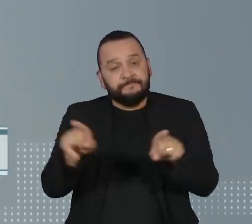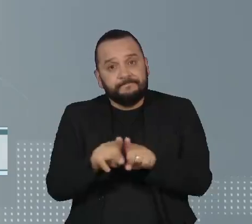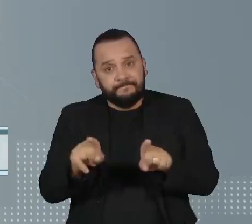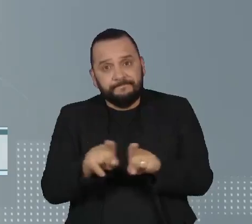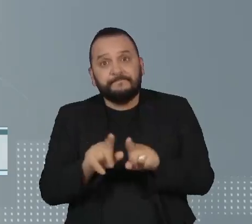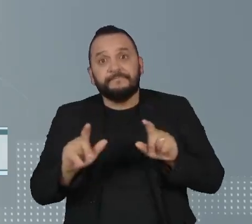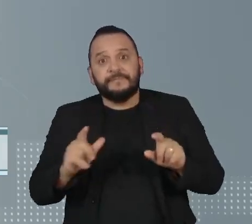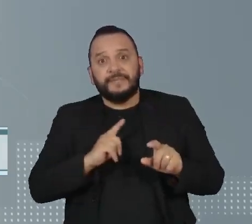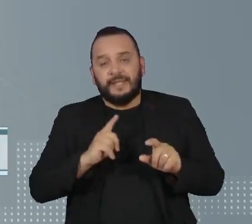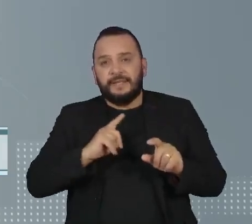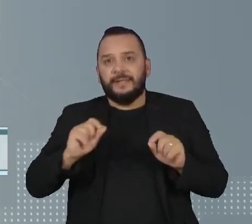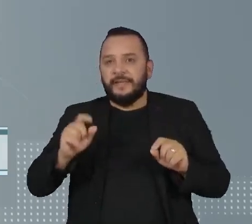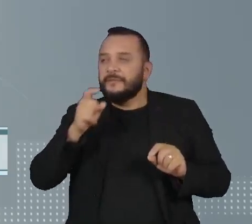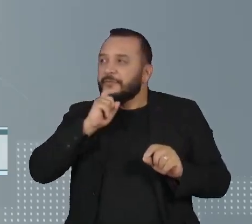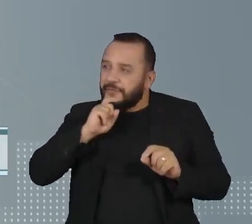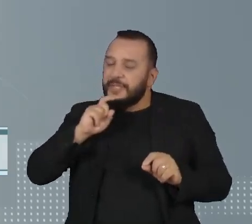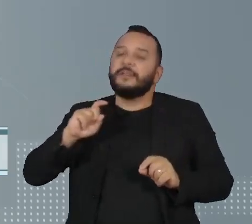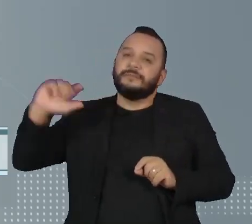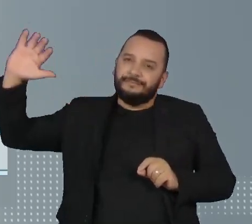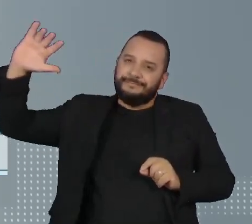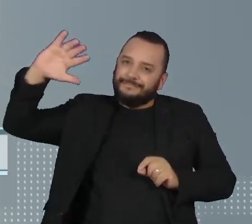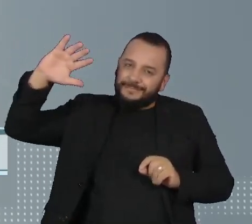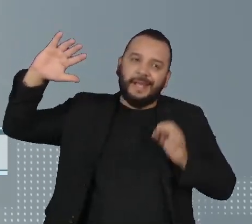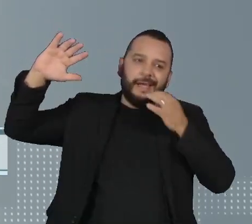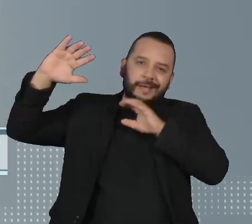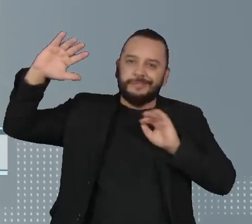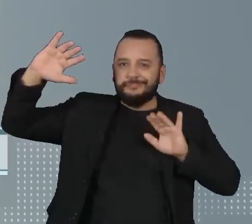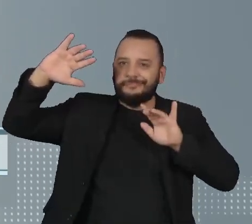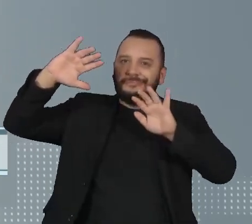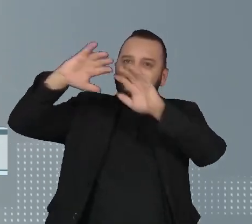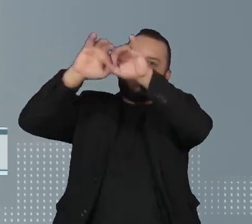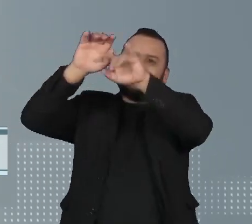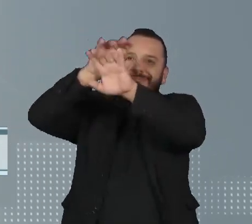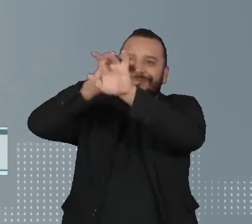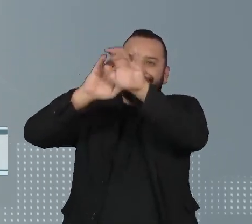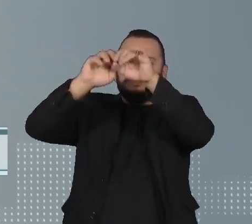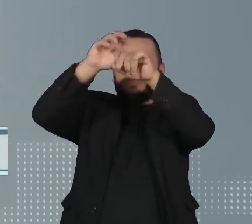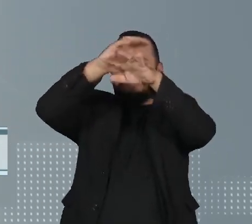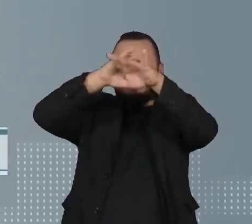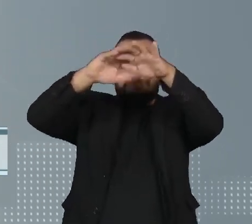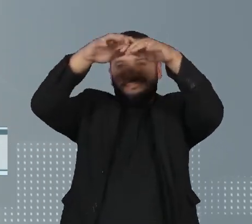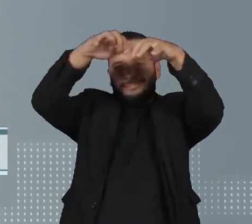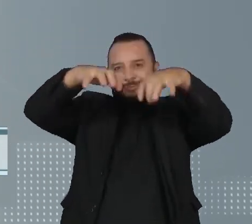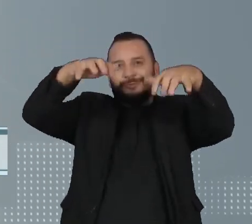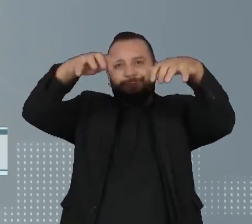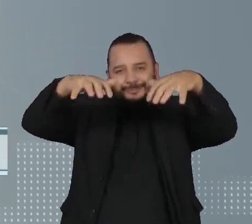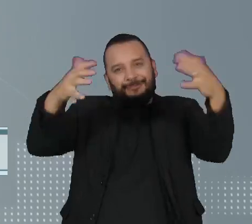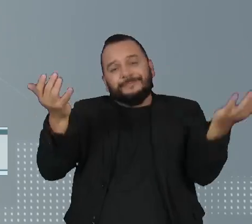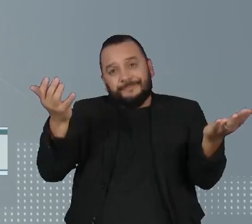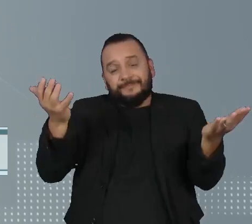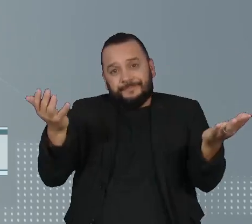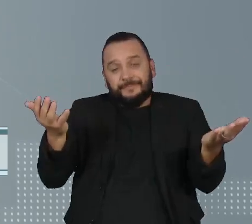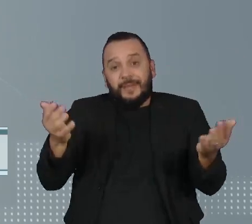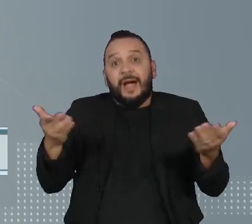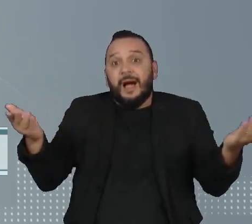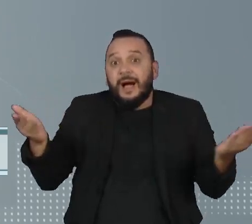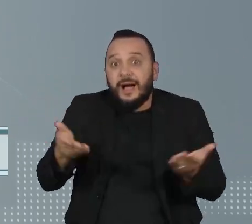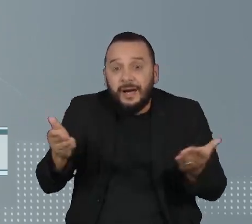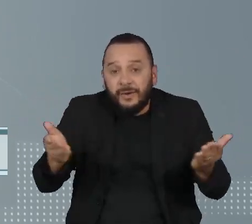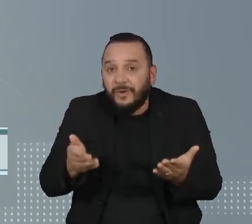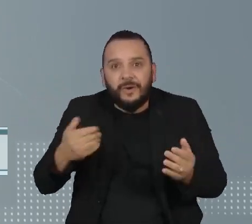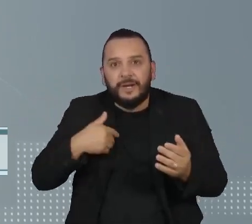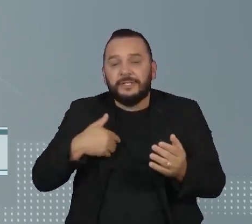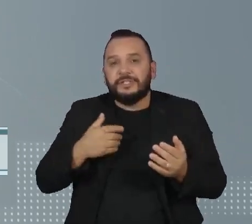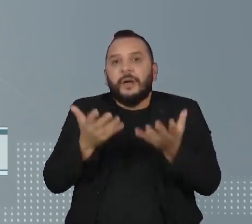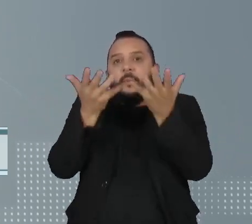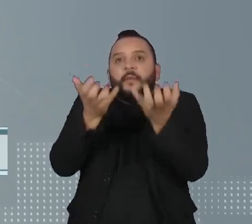atmosfera extremamente quente. O resultado é a formação de instabilidade super intensa. Agora que não tem mais nenhuma barreira, né, as frentes frias